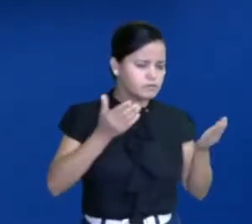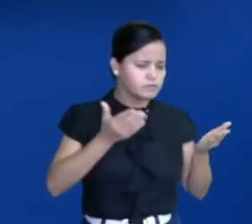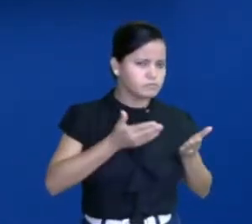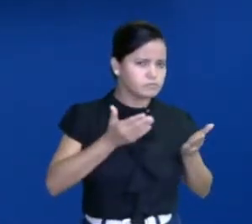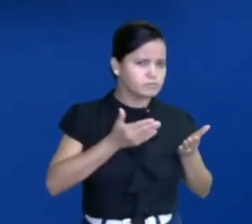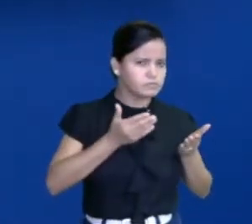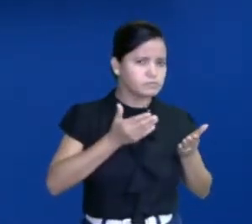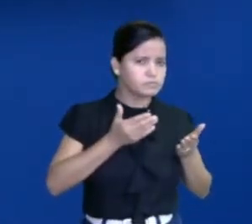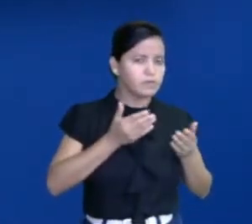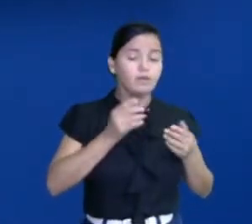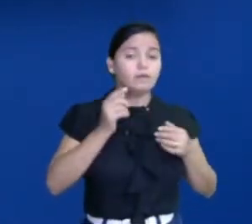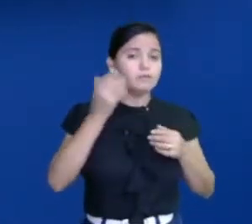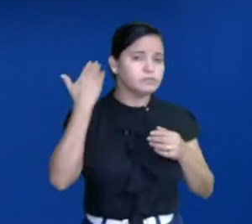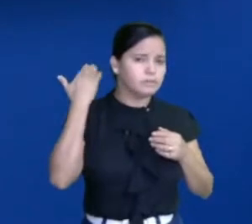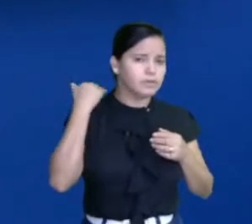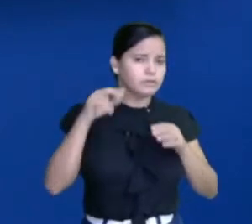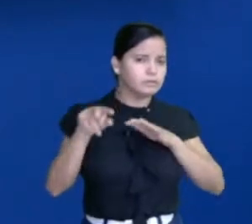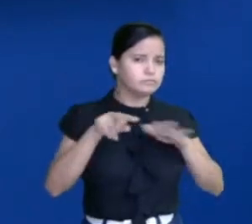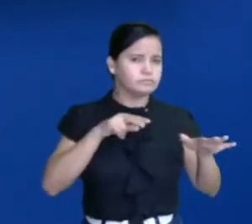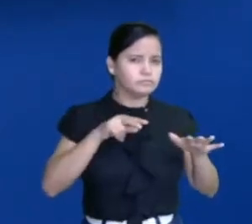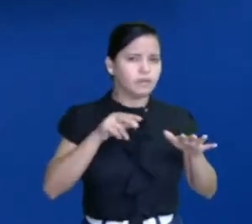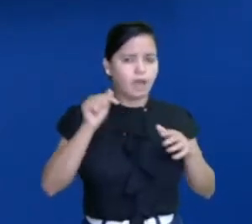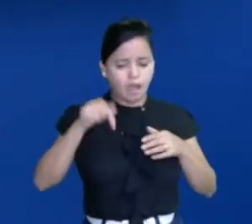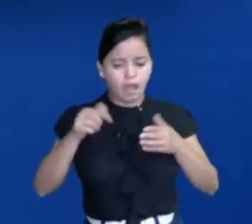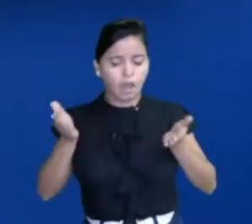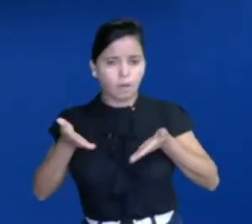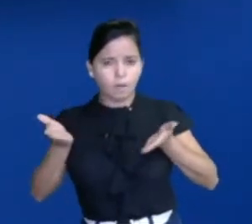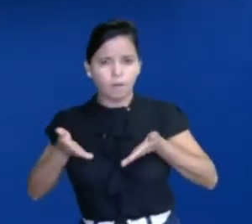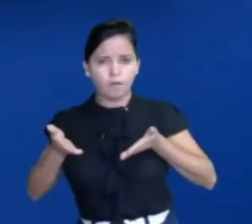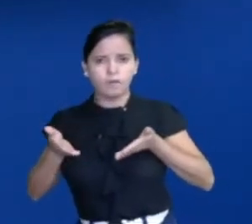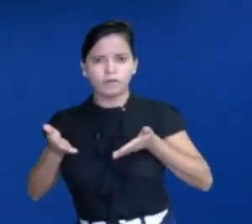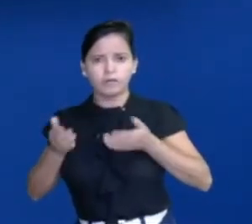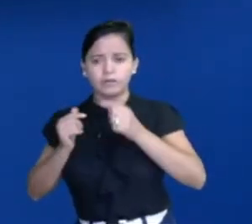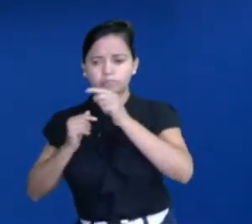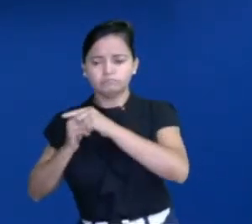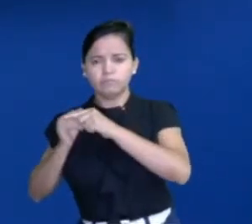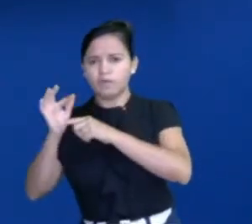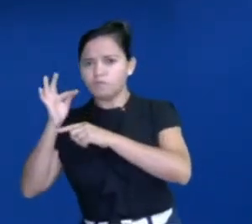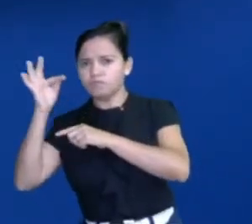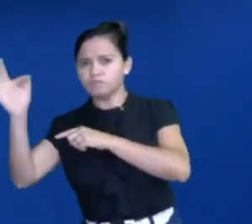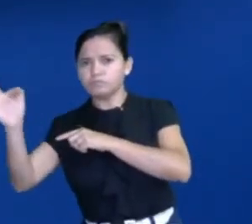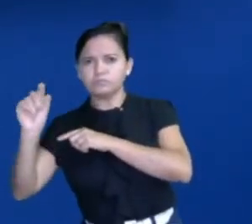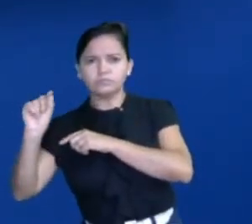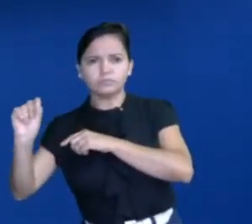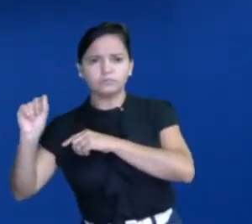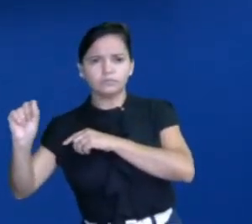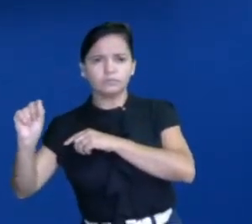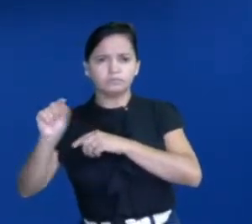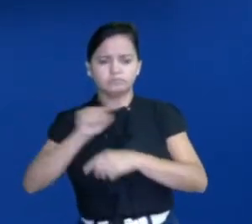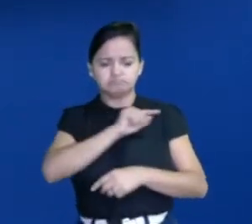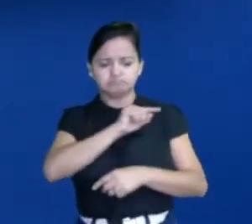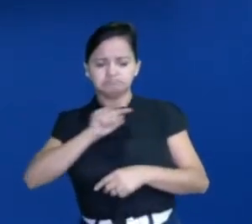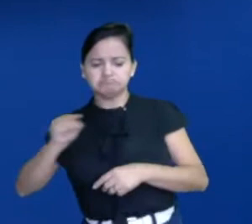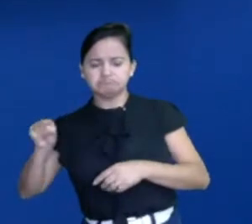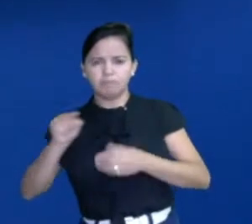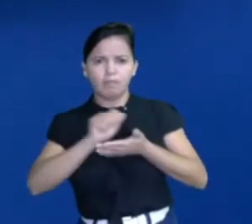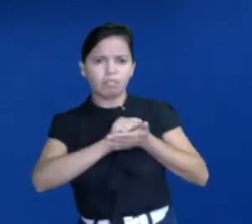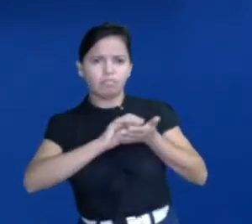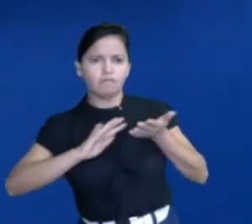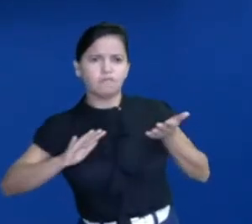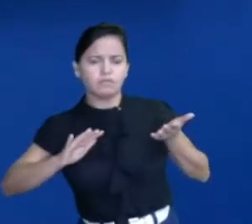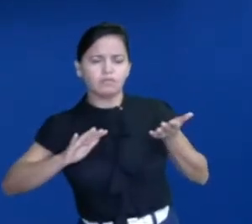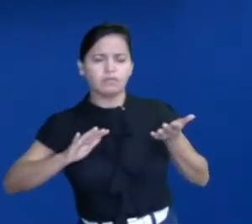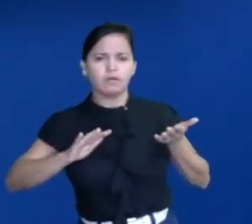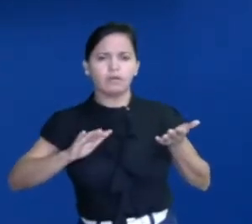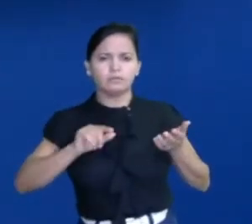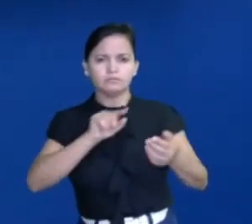fazendo agora, nesse momento, e o que vocês pretendem fazer amanhã. Essa atividade, ela vai